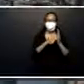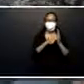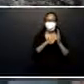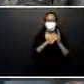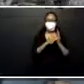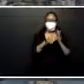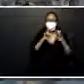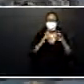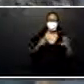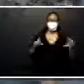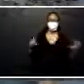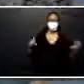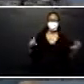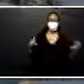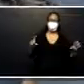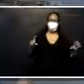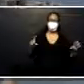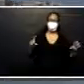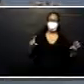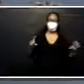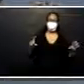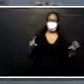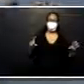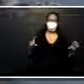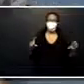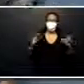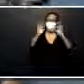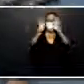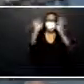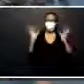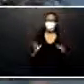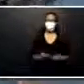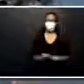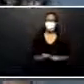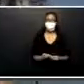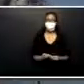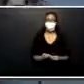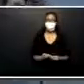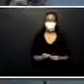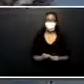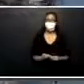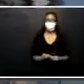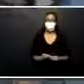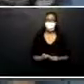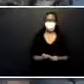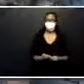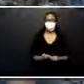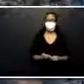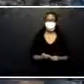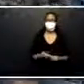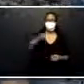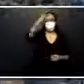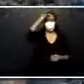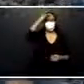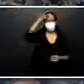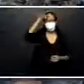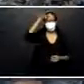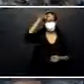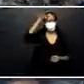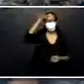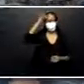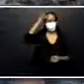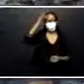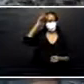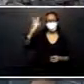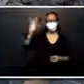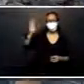parágrafo aqui, que ele conclui reforçando sua posição. Oportunistas e vigaristas sempre